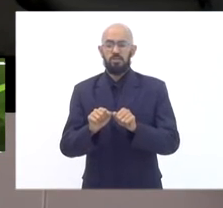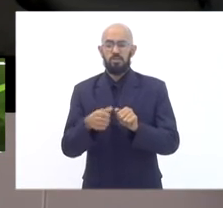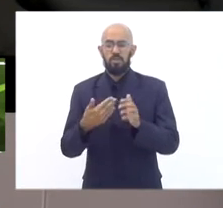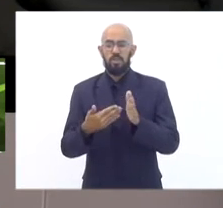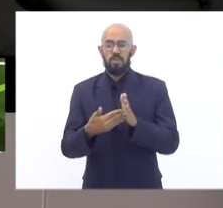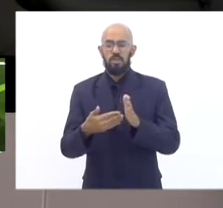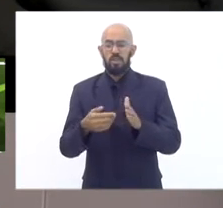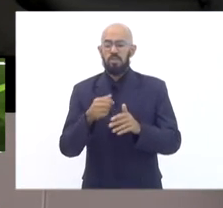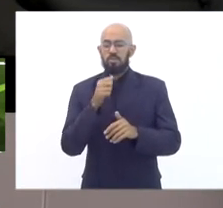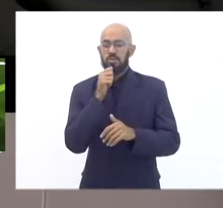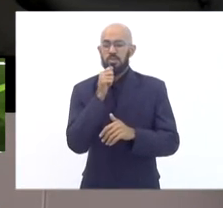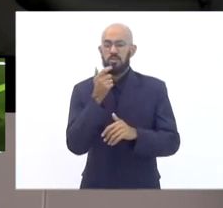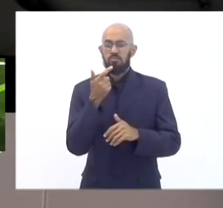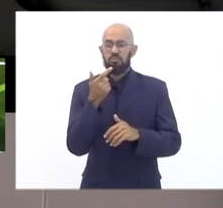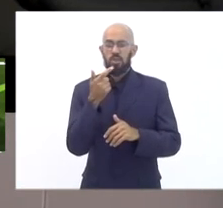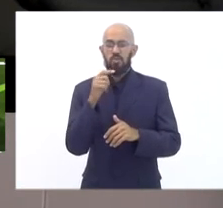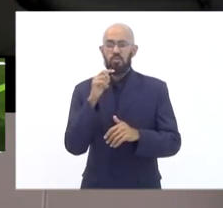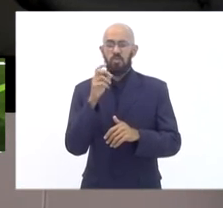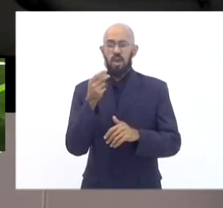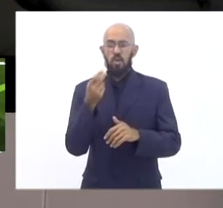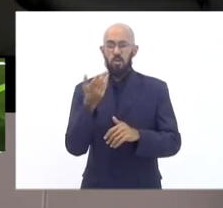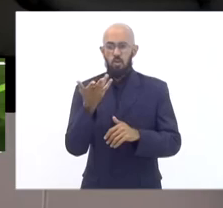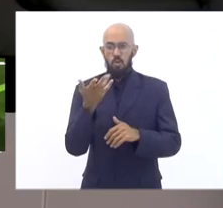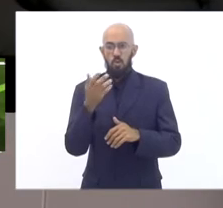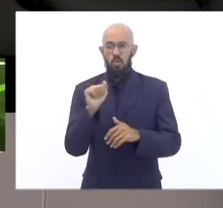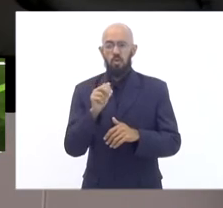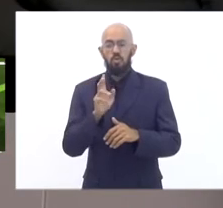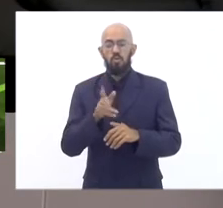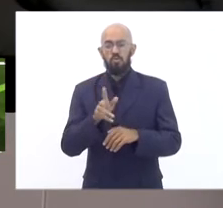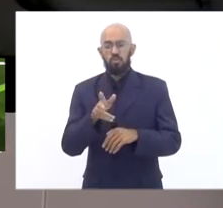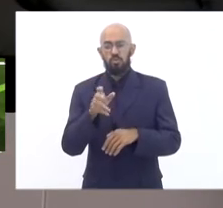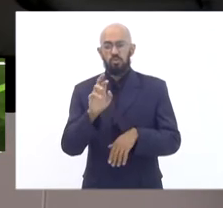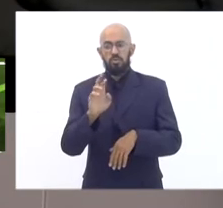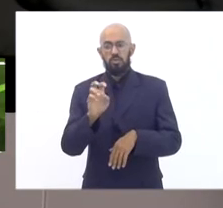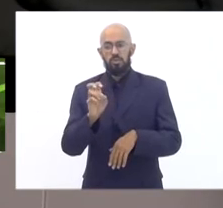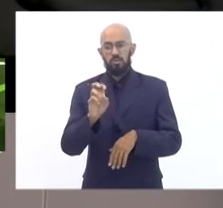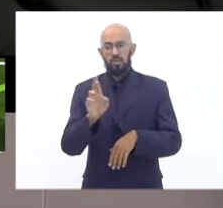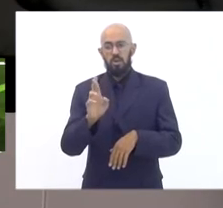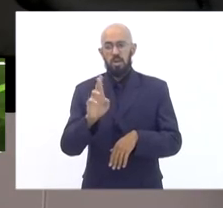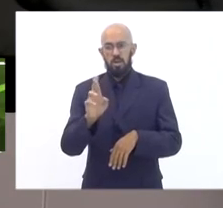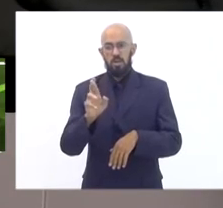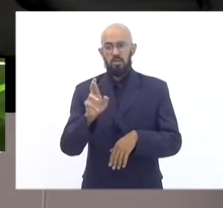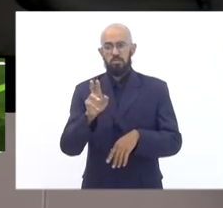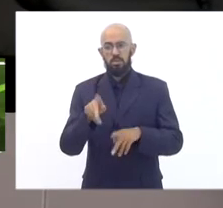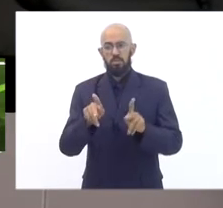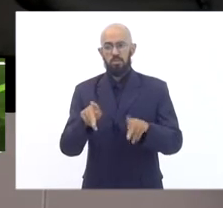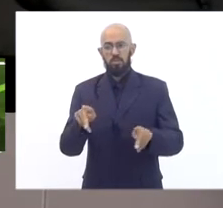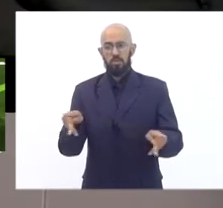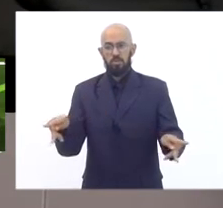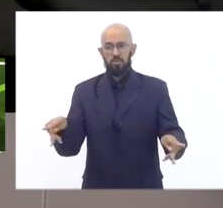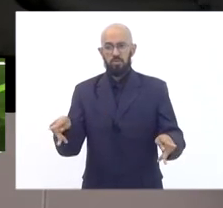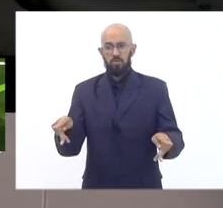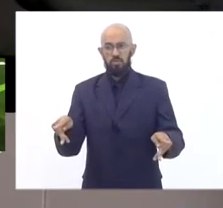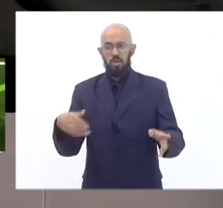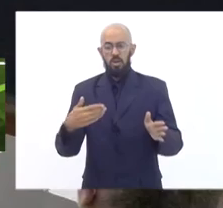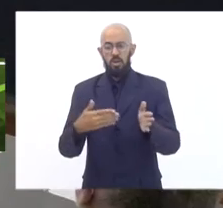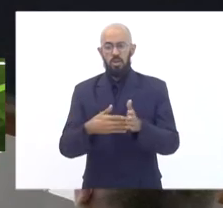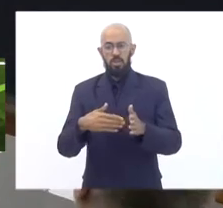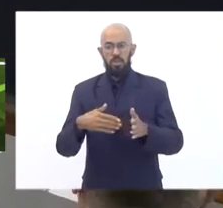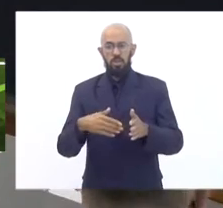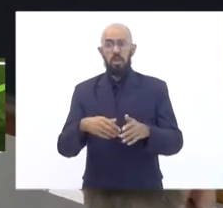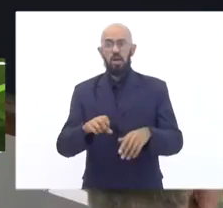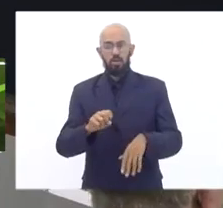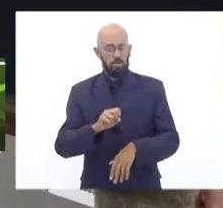chegamos a um valor, é importante registrar, a tarifa permanece R$ 5,00 para o povo. Sim. O valor continua o mesmo até